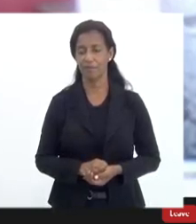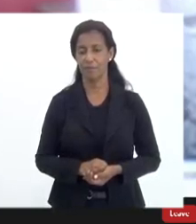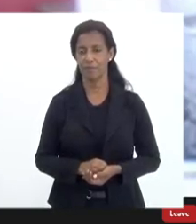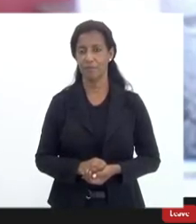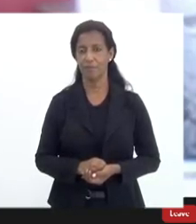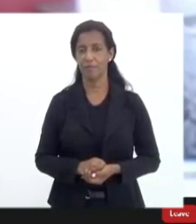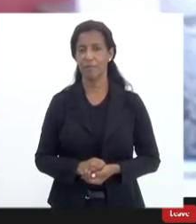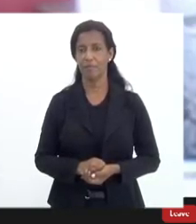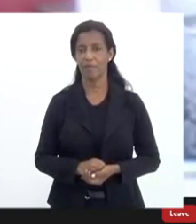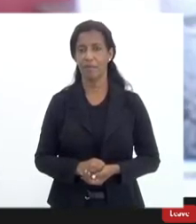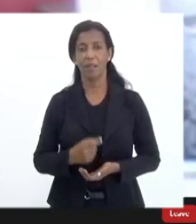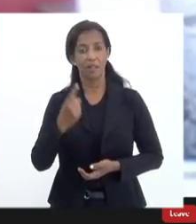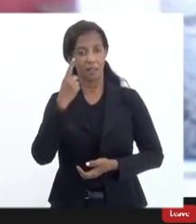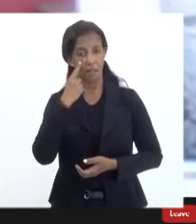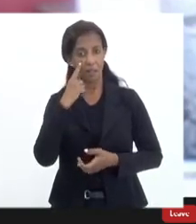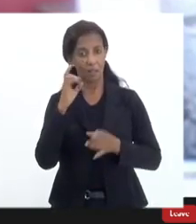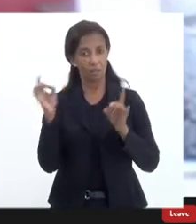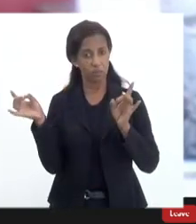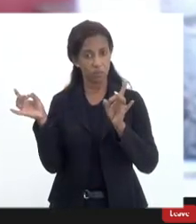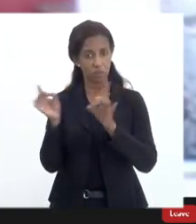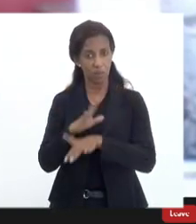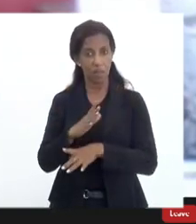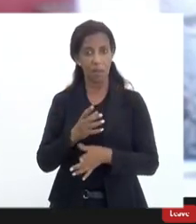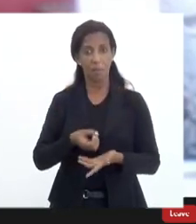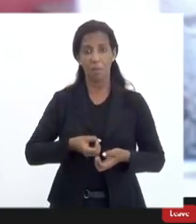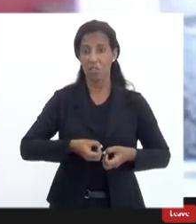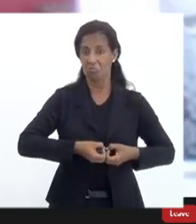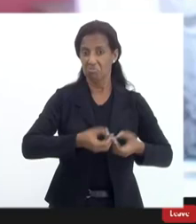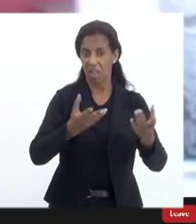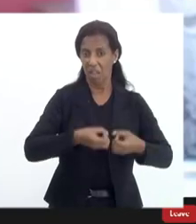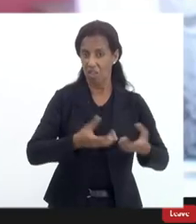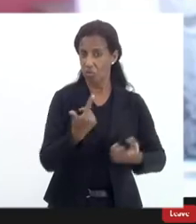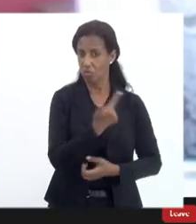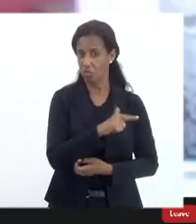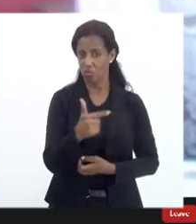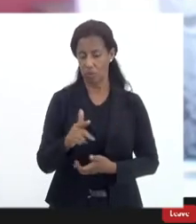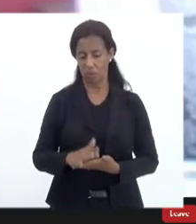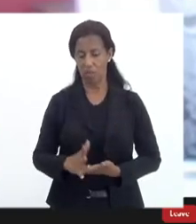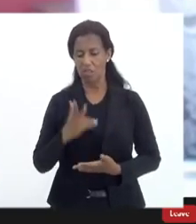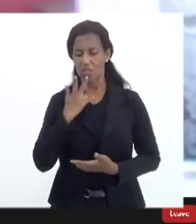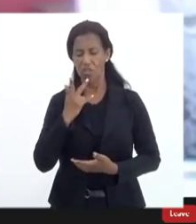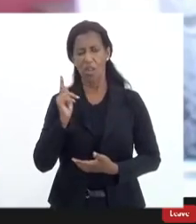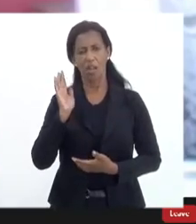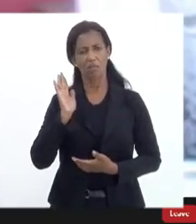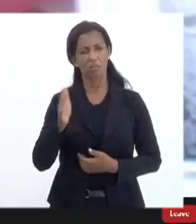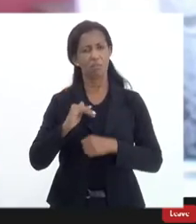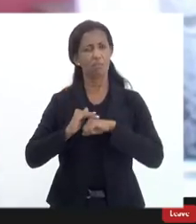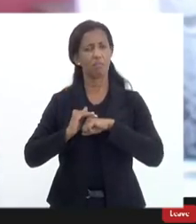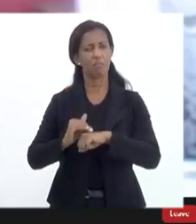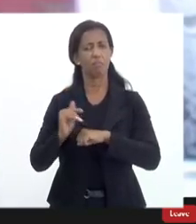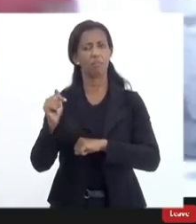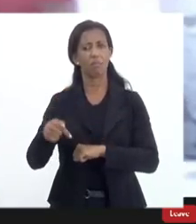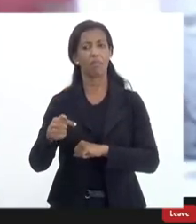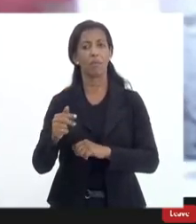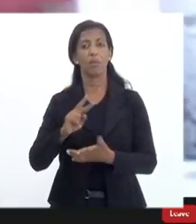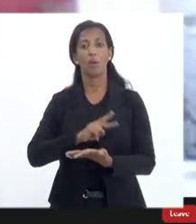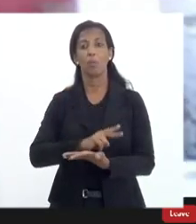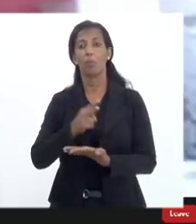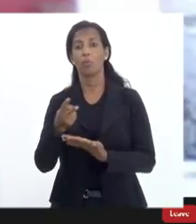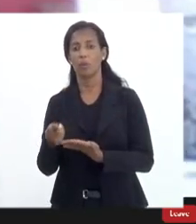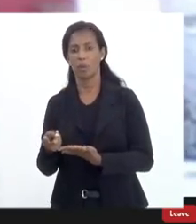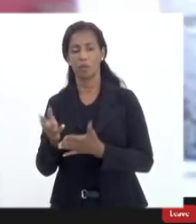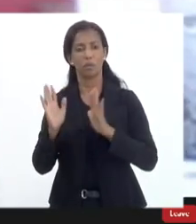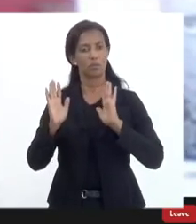como previsto, mas os recursos não estão sendo gastos. Nós já falamos aqui sobre as mudanças,